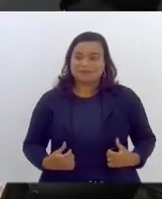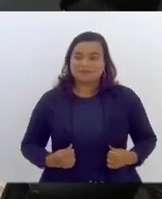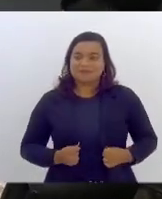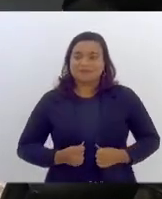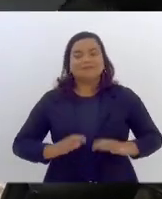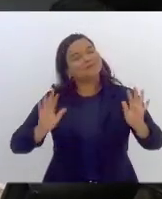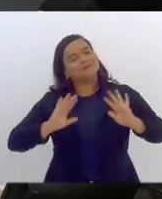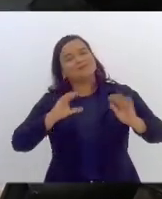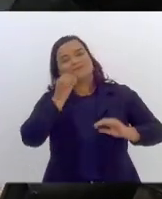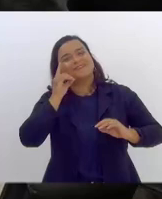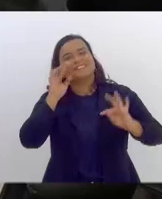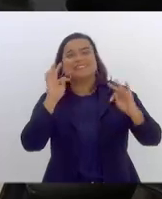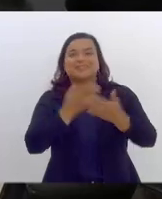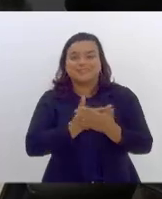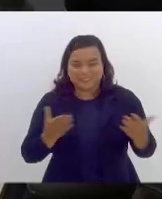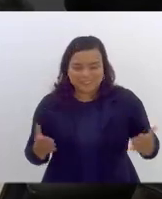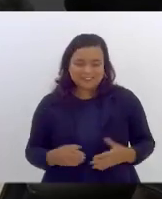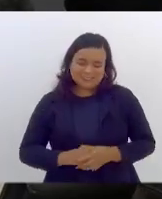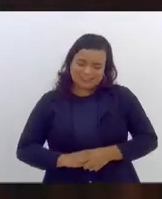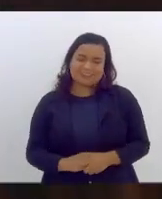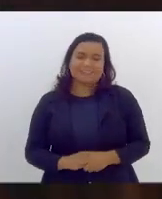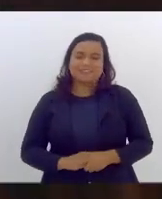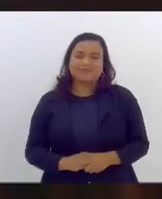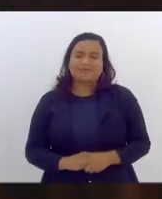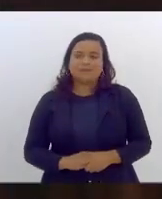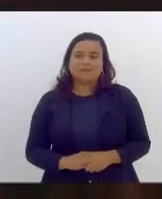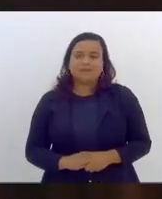Bom dia a todos e a todas.